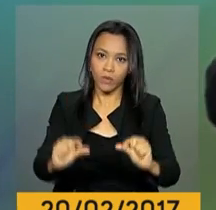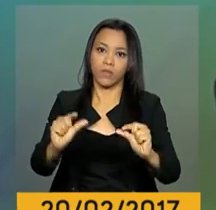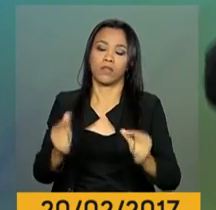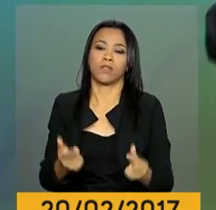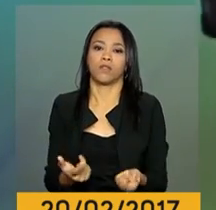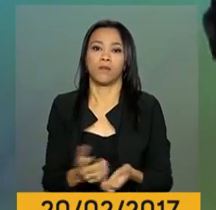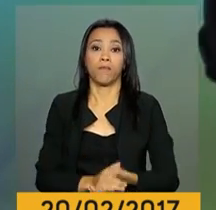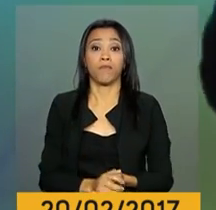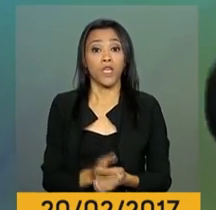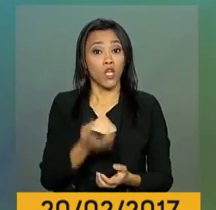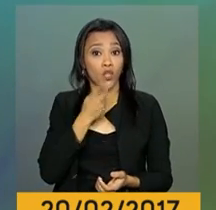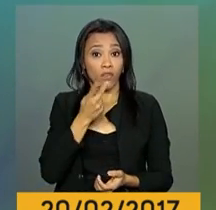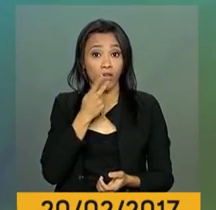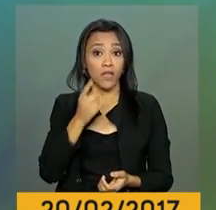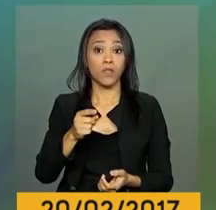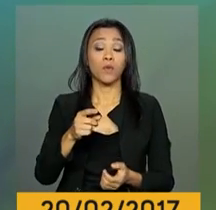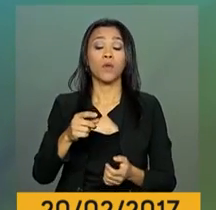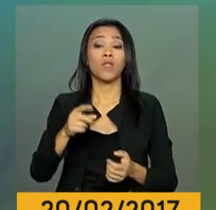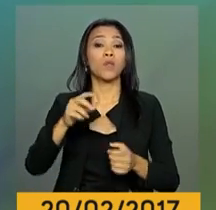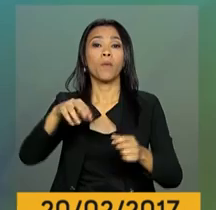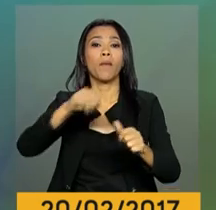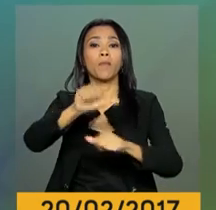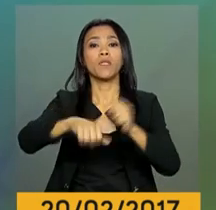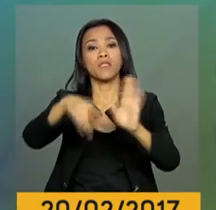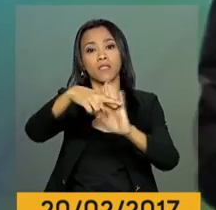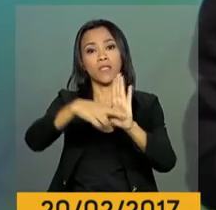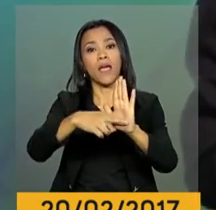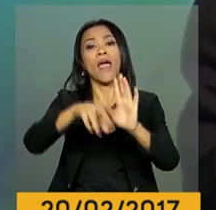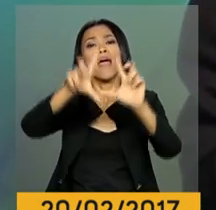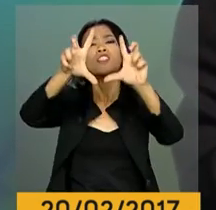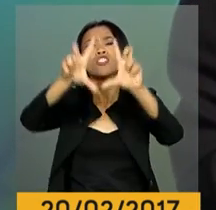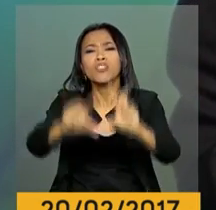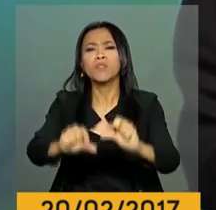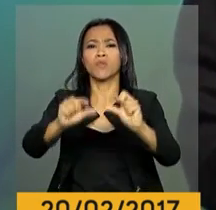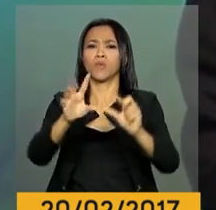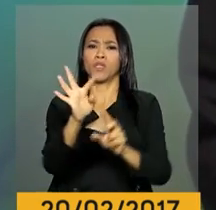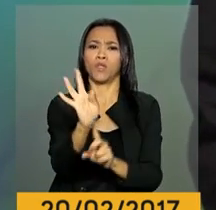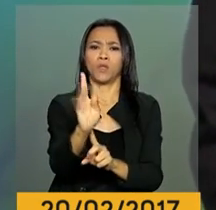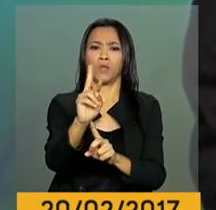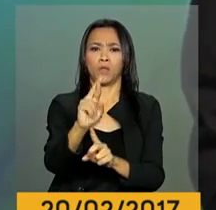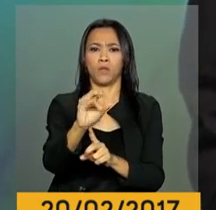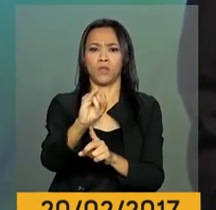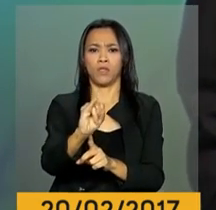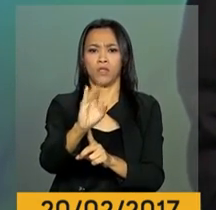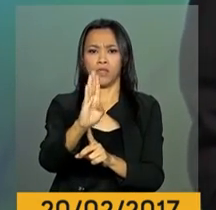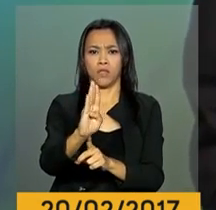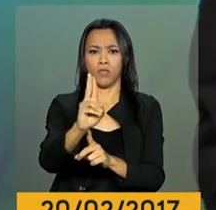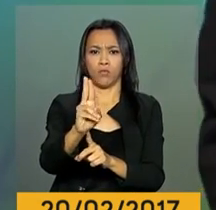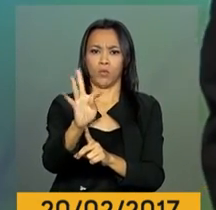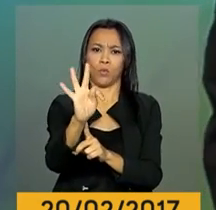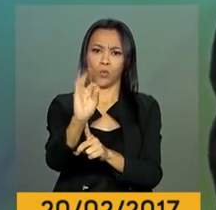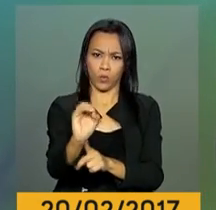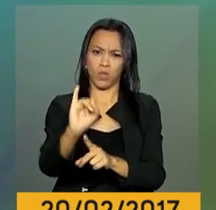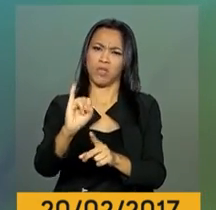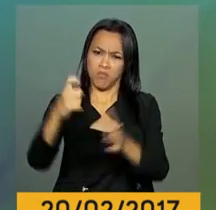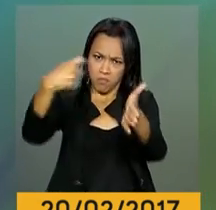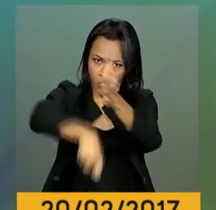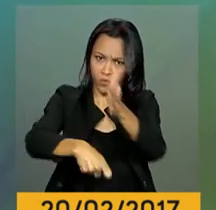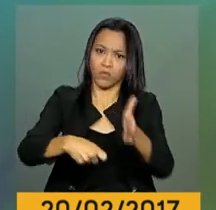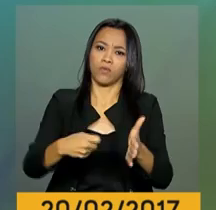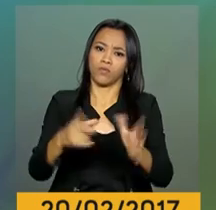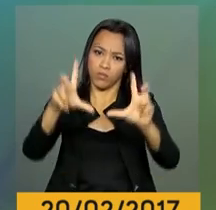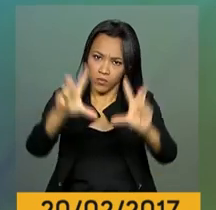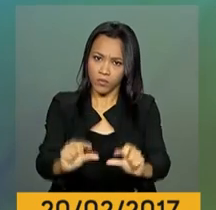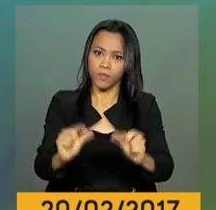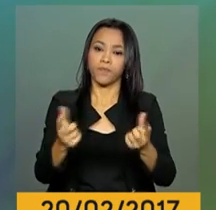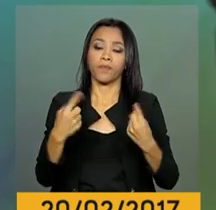Vejam que eu não falo em reforma tributária mais, falo em simplificação tributária. Já é uma grande coisa. Ainda há poucos dias, governador, doutor